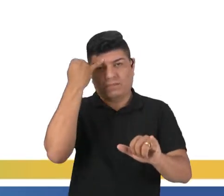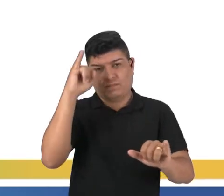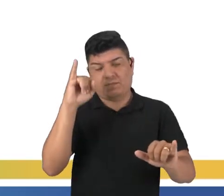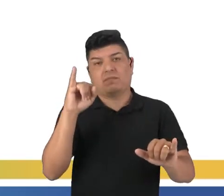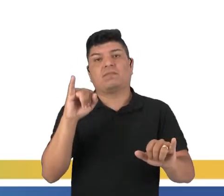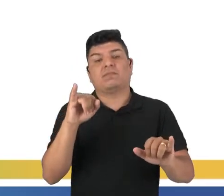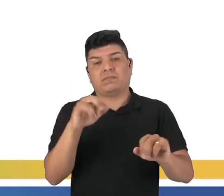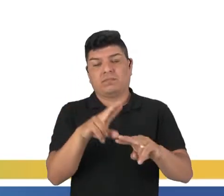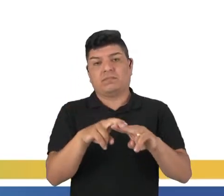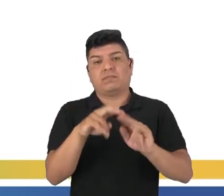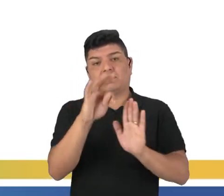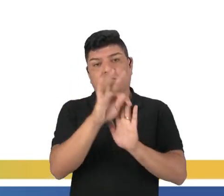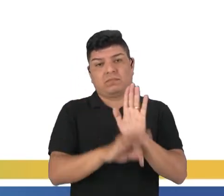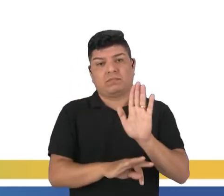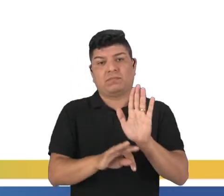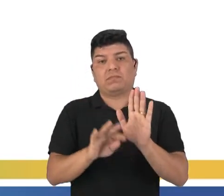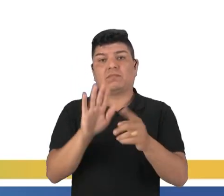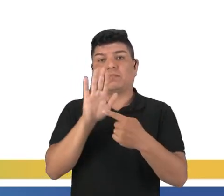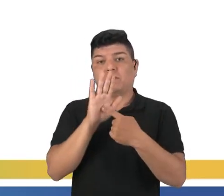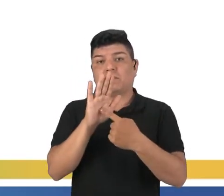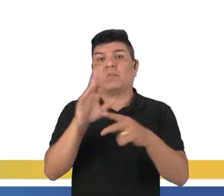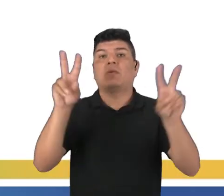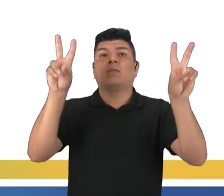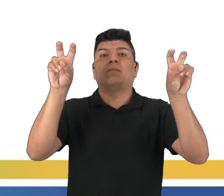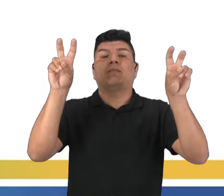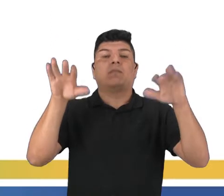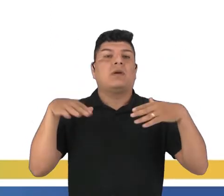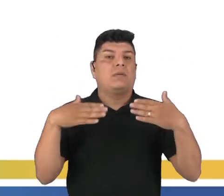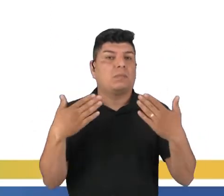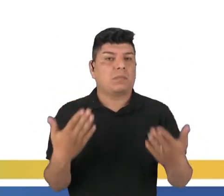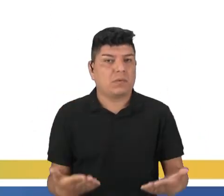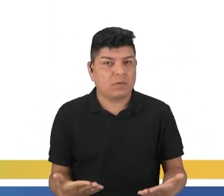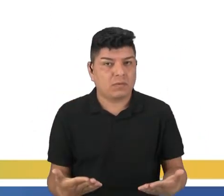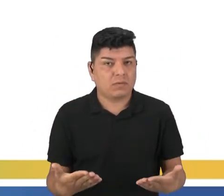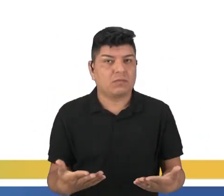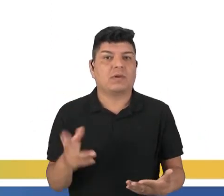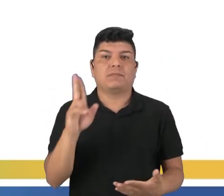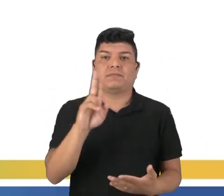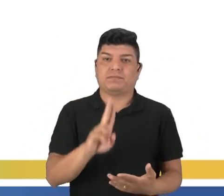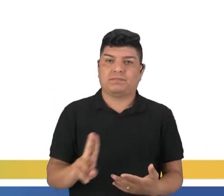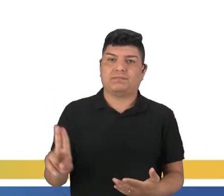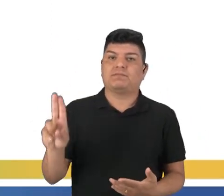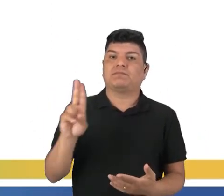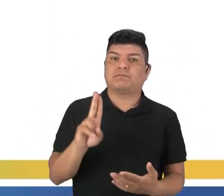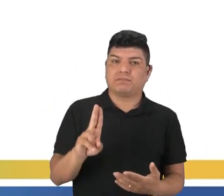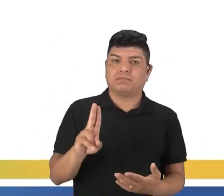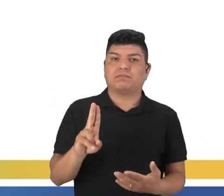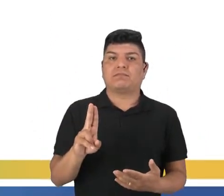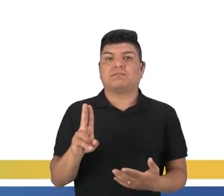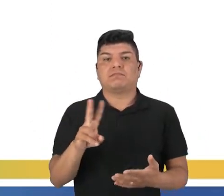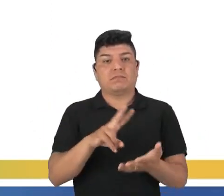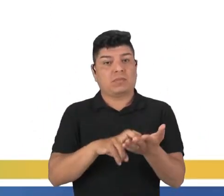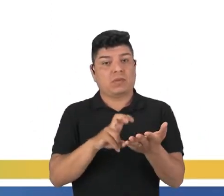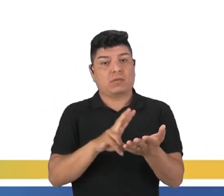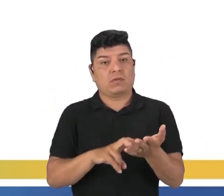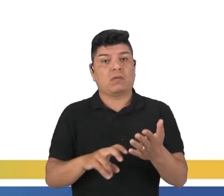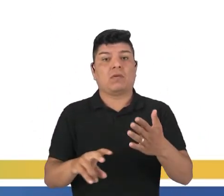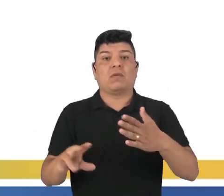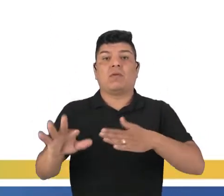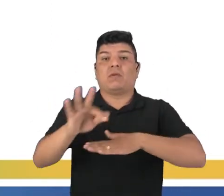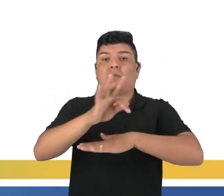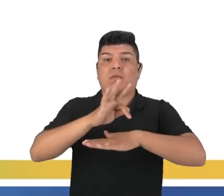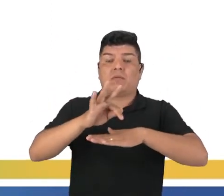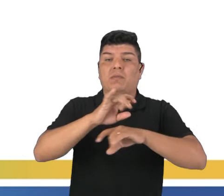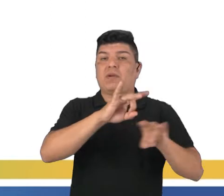Já que esse tipo de texto ele informa o tema sobre o qual se está tratando mediante o quê? Um vocabulário formal